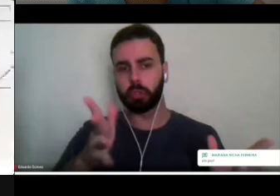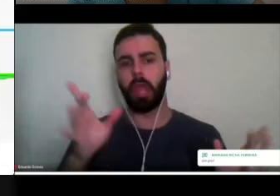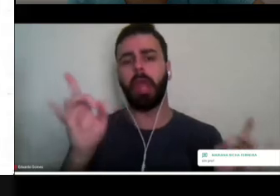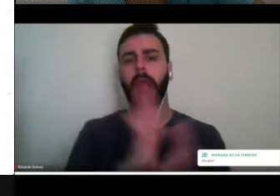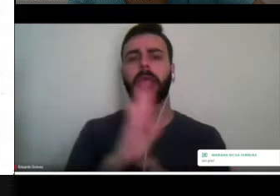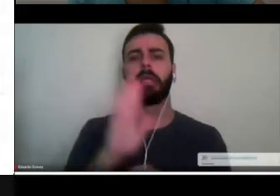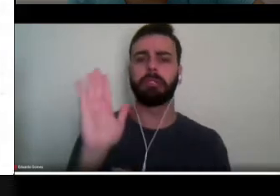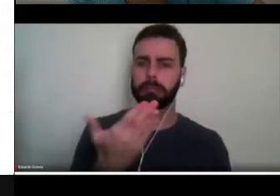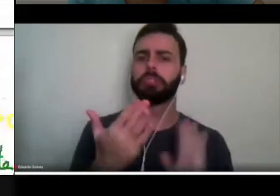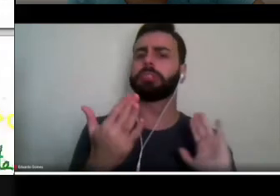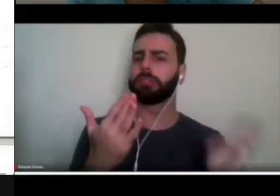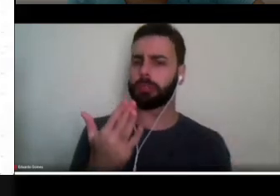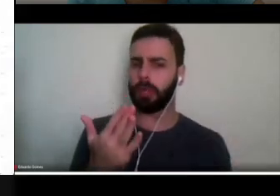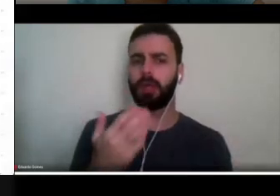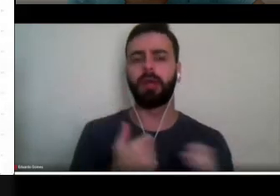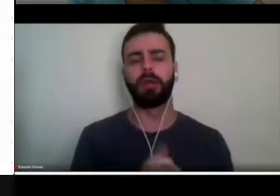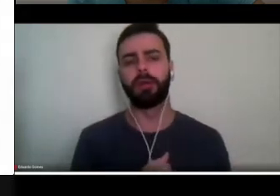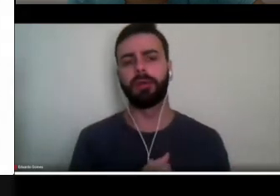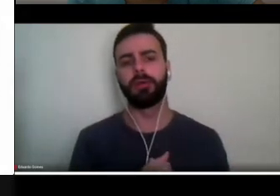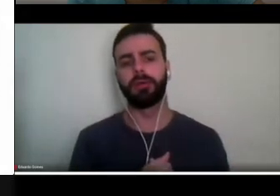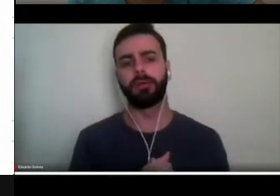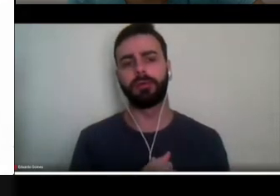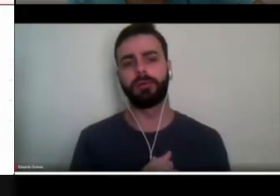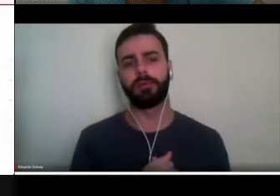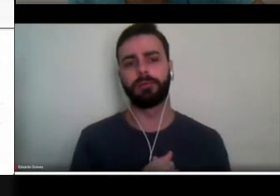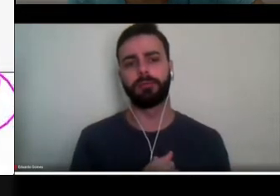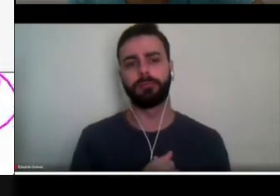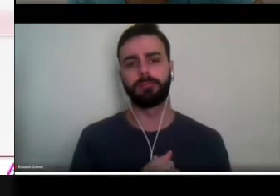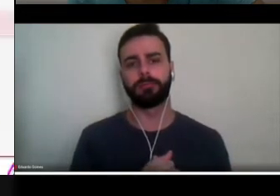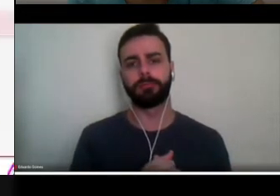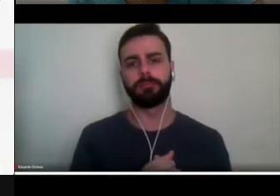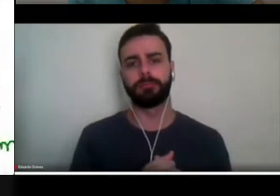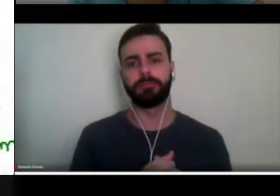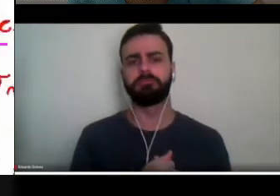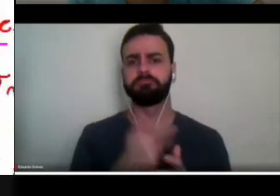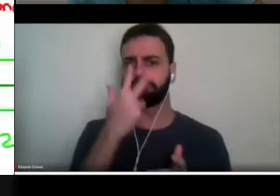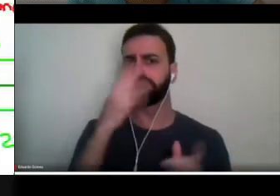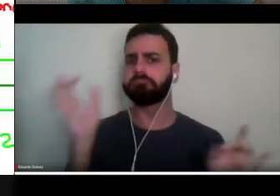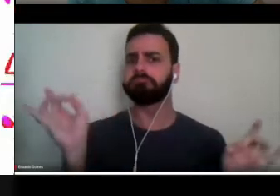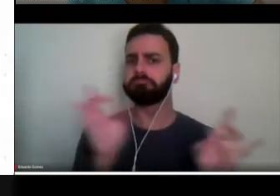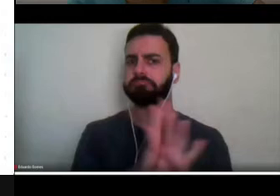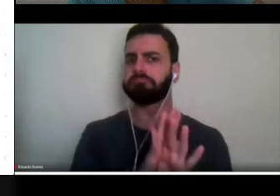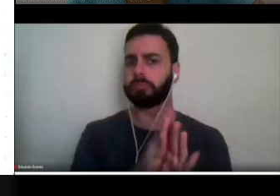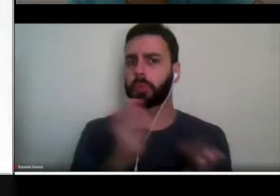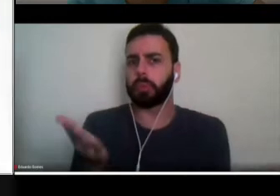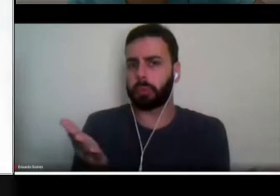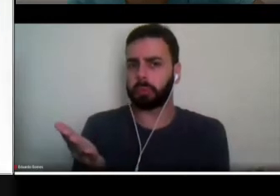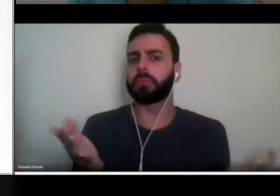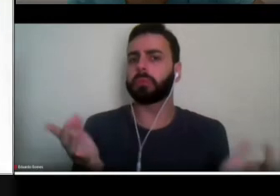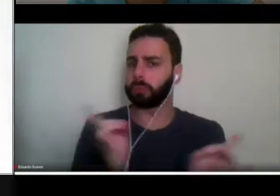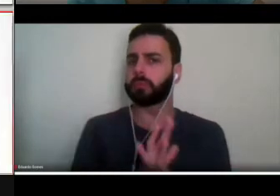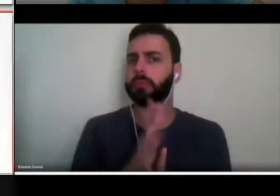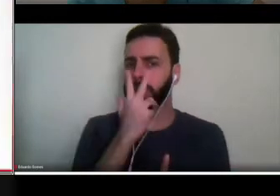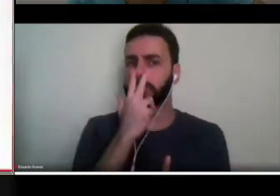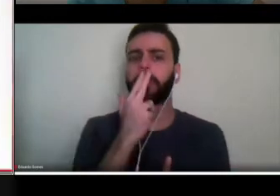Acho que a gente já discutiu tudo, né? Que o pessoal mandou. Deixa eu ver se está faltando alguma coisa.